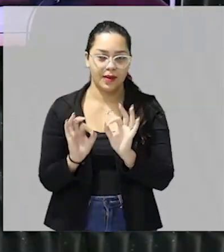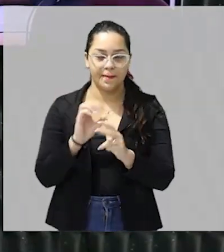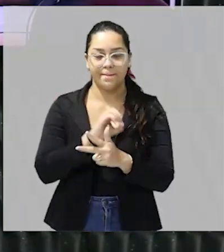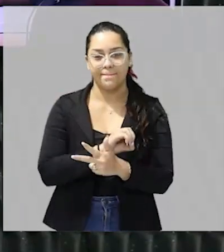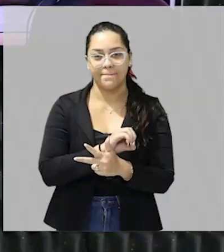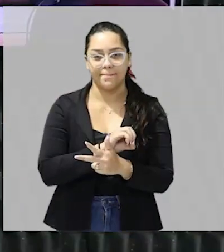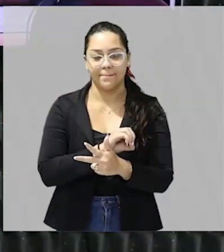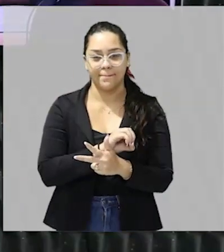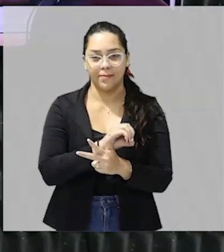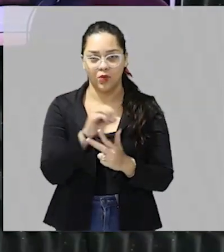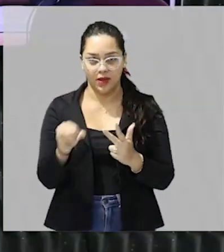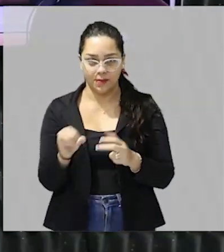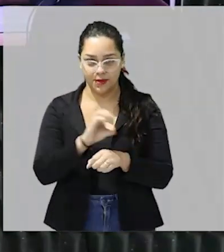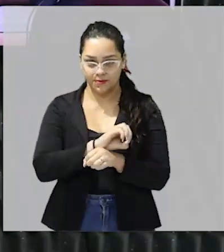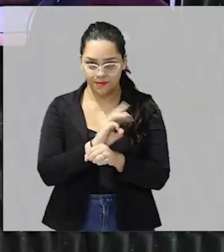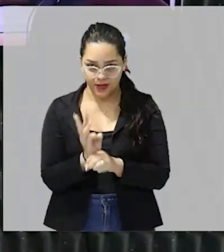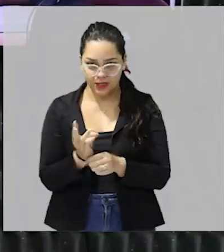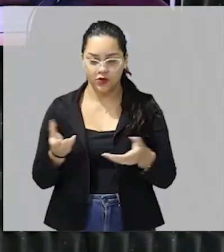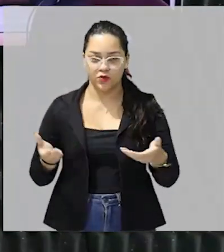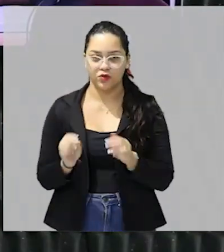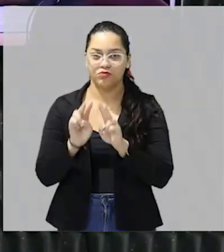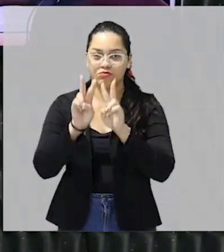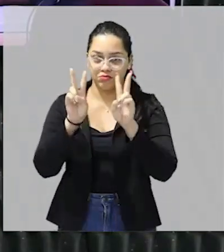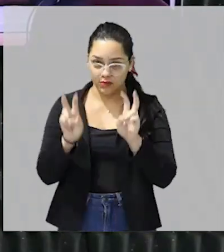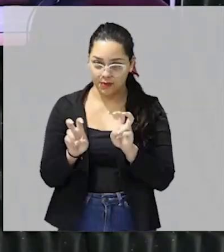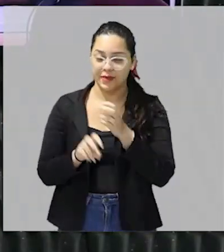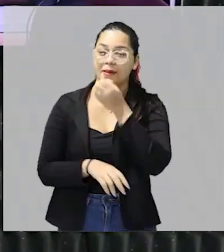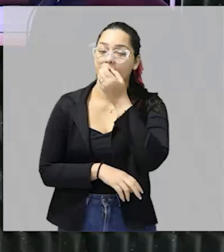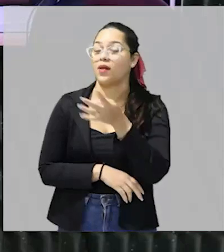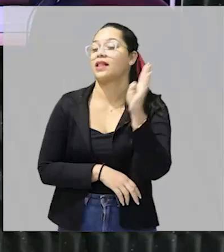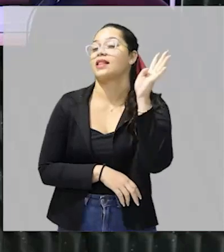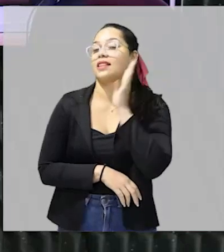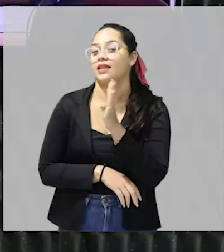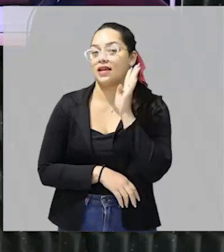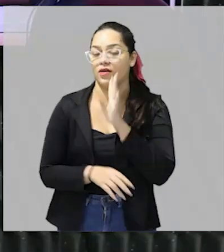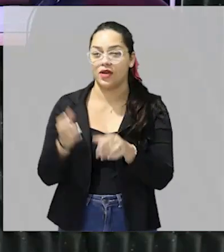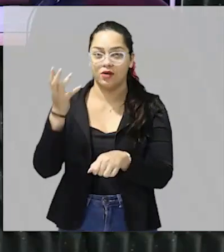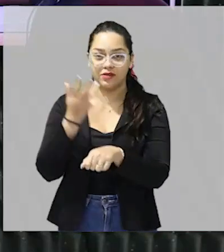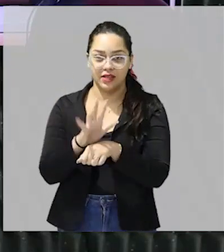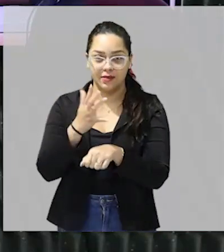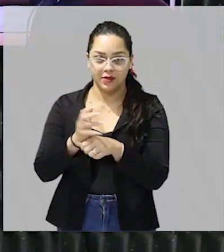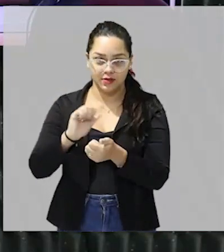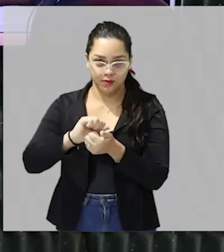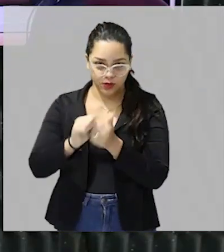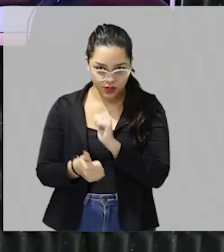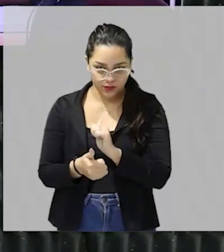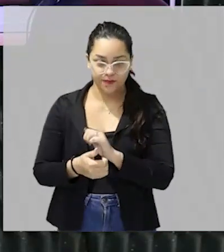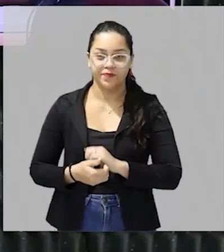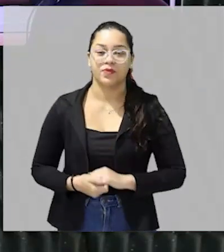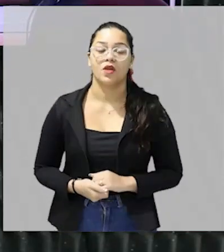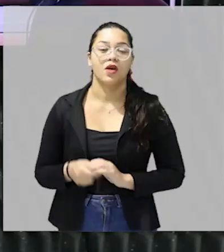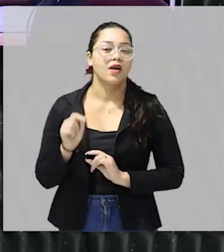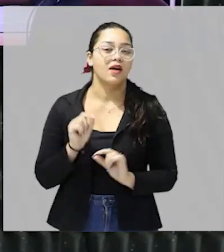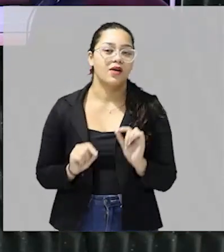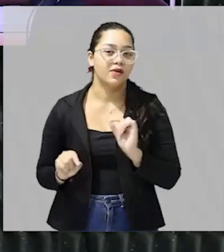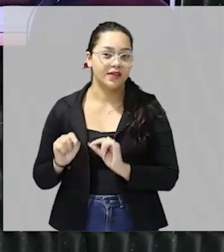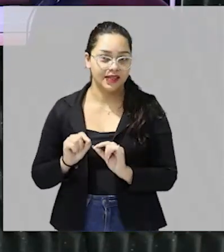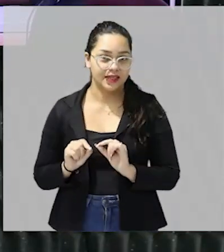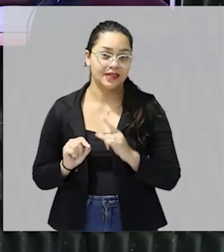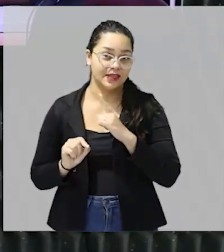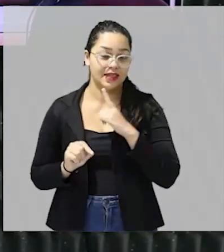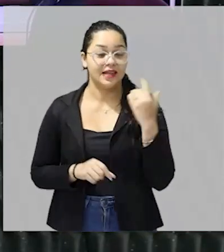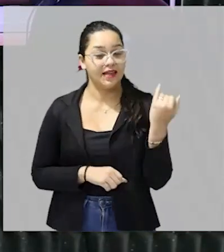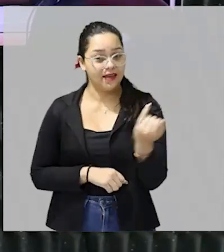PAS ou ENEM. E hoje nós iremos falar de um tópico bem bacana que é o treinamento esportivo. O treinamento esportivo, que ele é